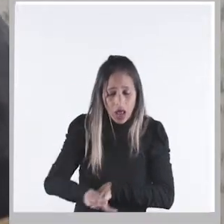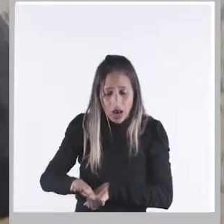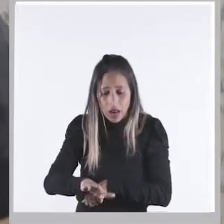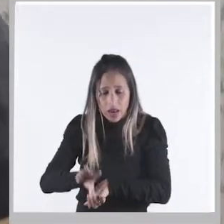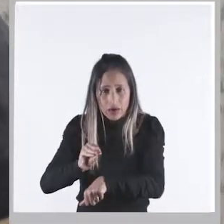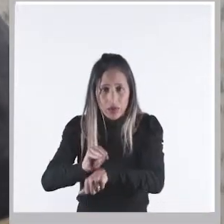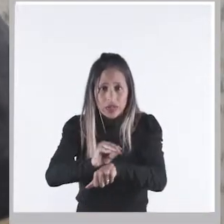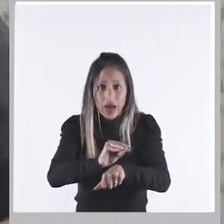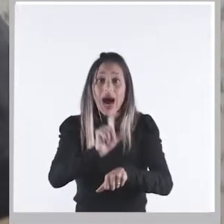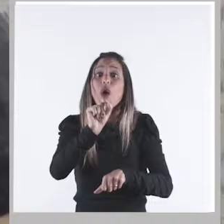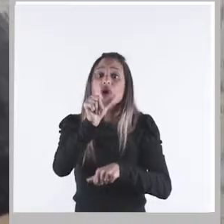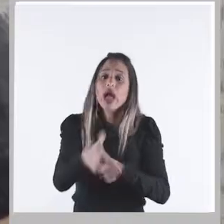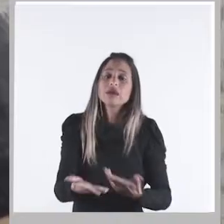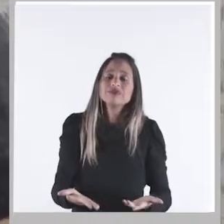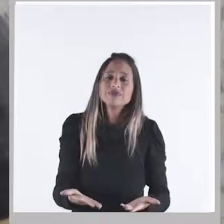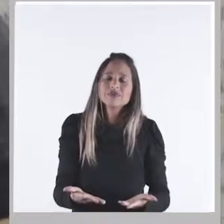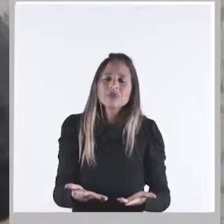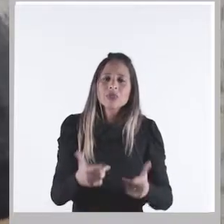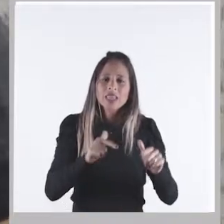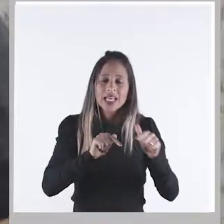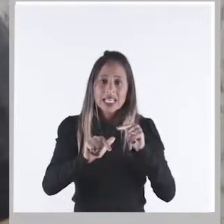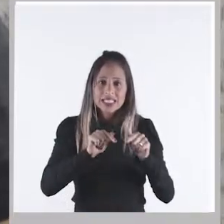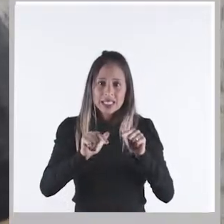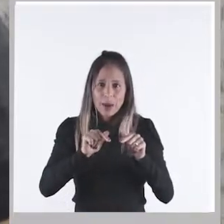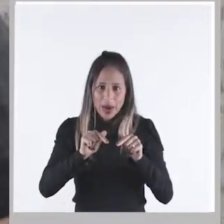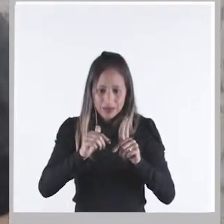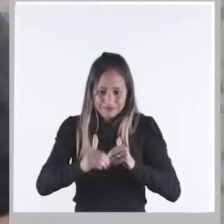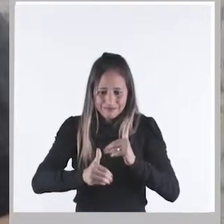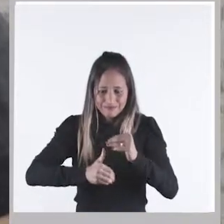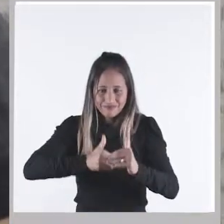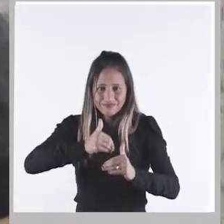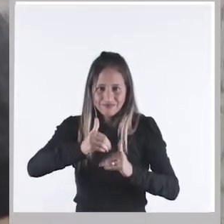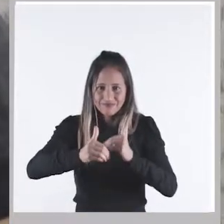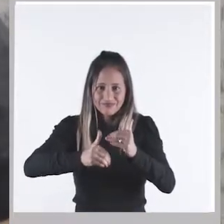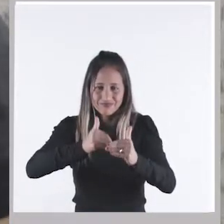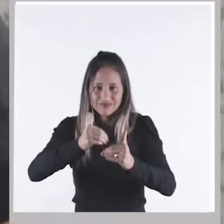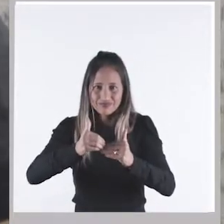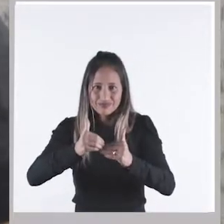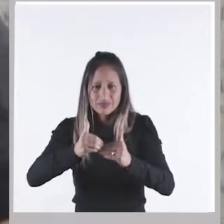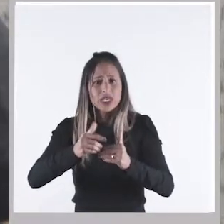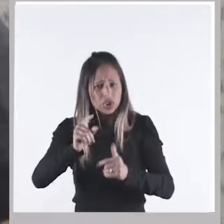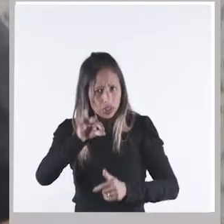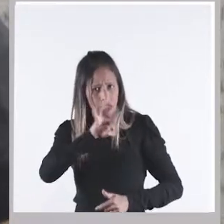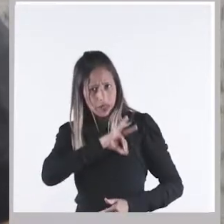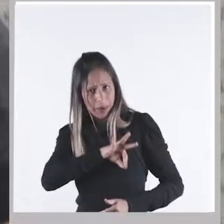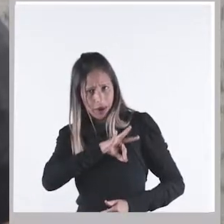crianças, né? Então, assim, esse trabalho reprodutivo, ele inclusive